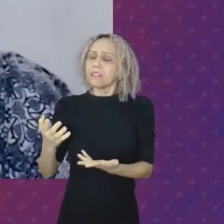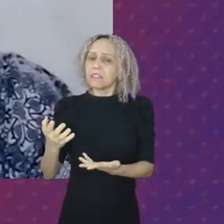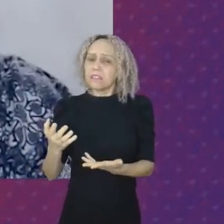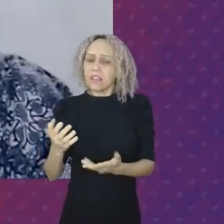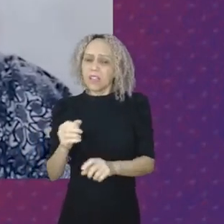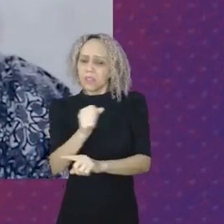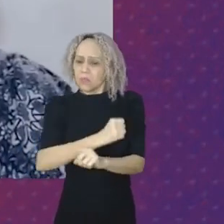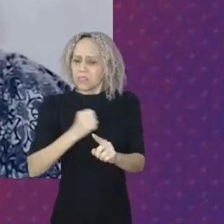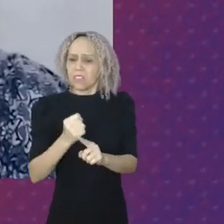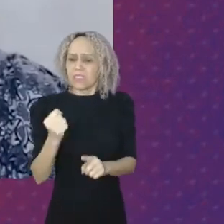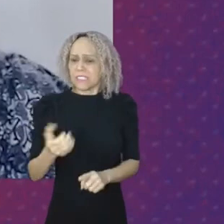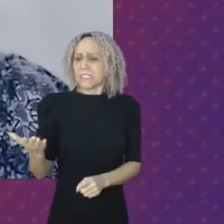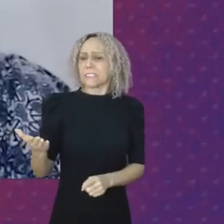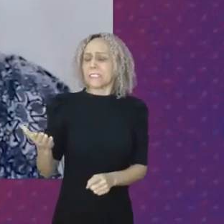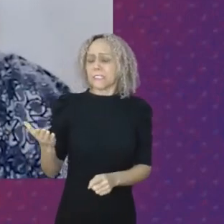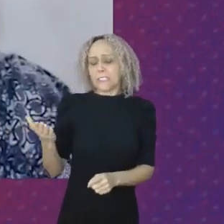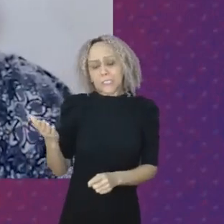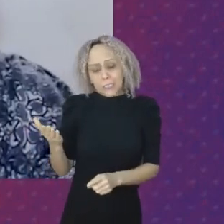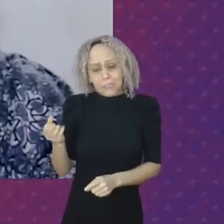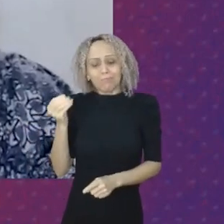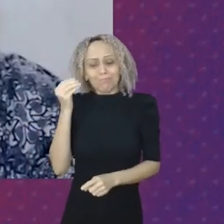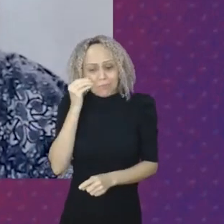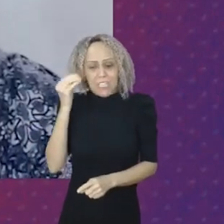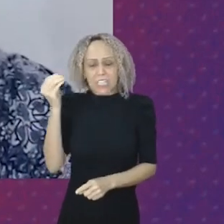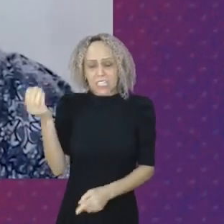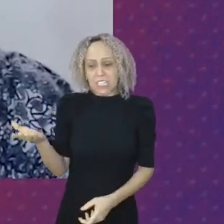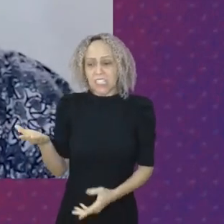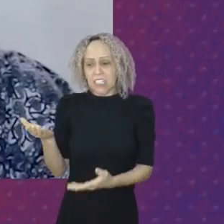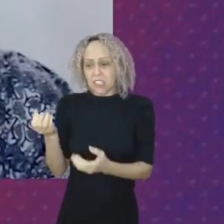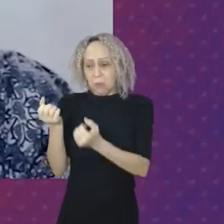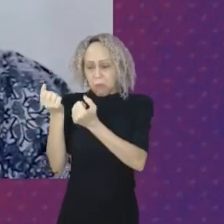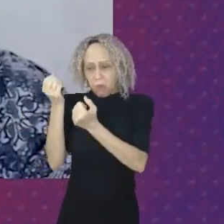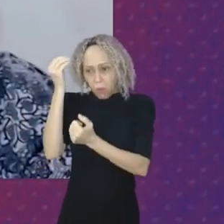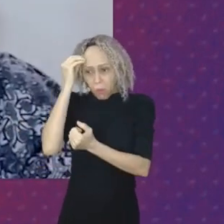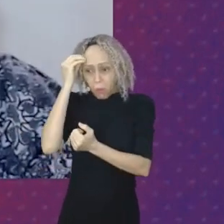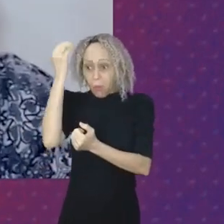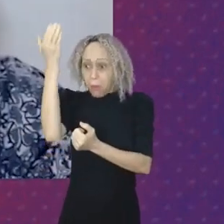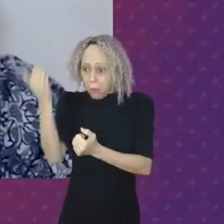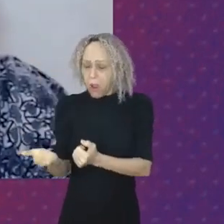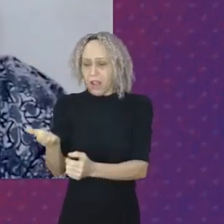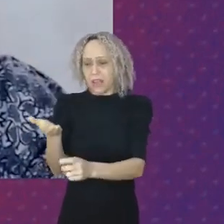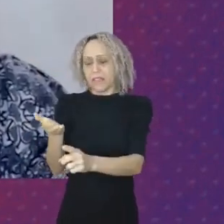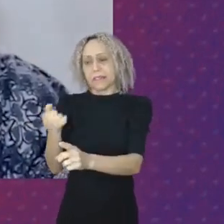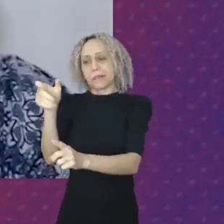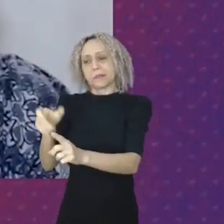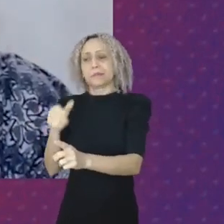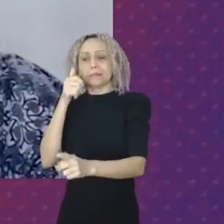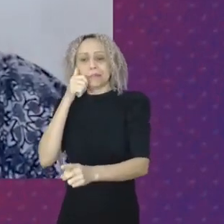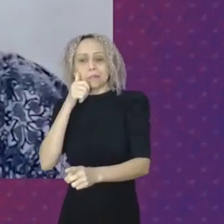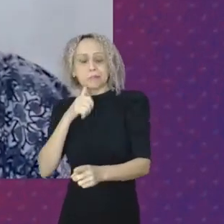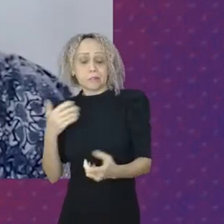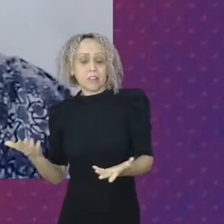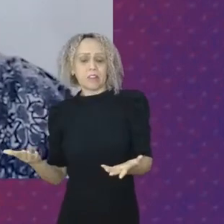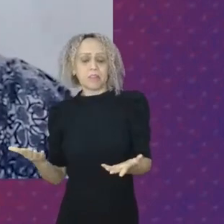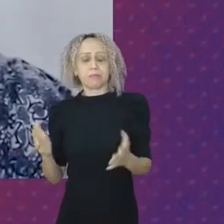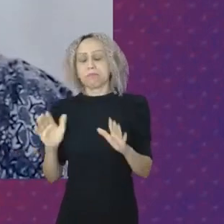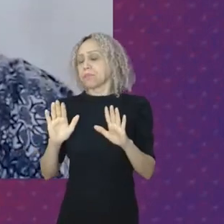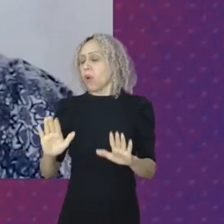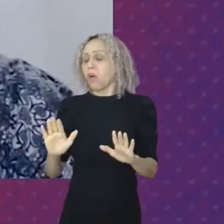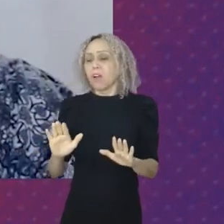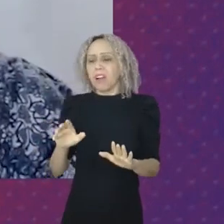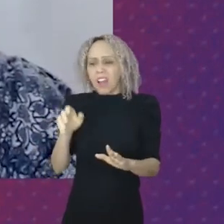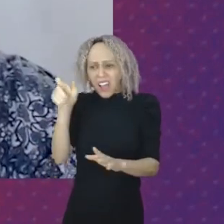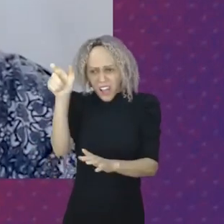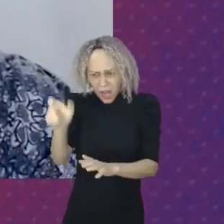para fortalecer as mulheres em todos os lugares. A gente precisa dizer que ela não é a culpada da violência que sofreu. Não importa a roupa que ela estava,